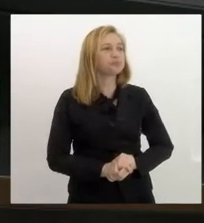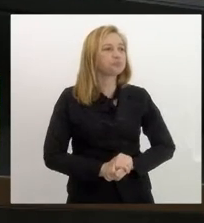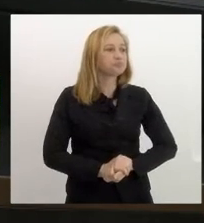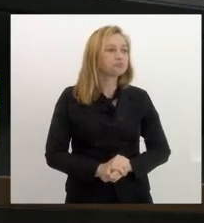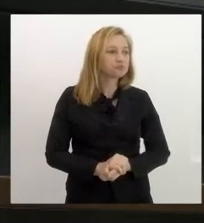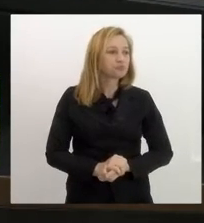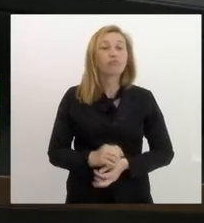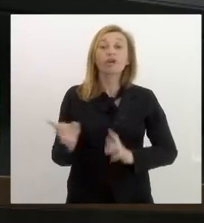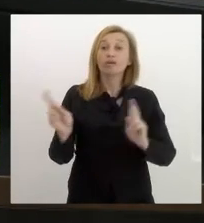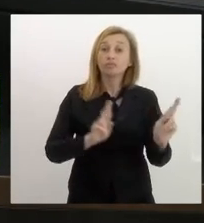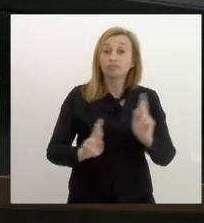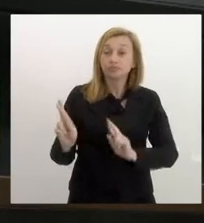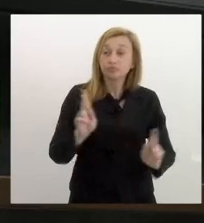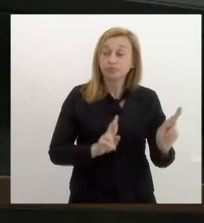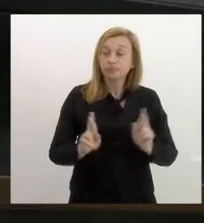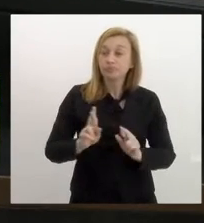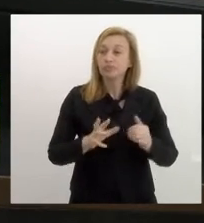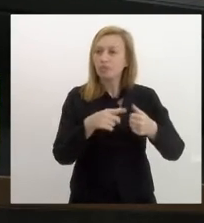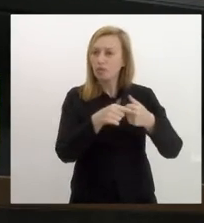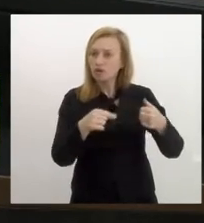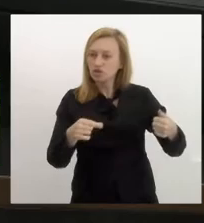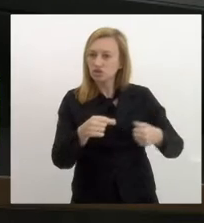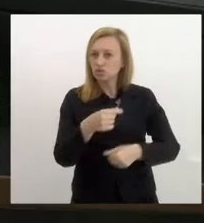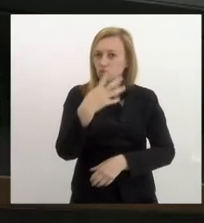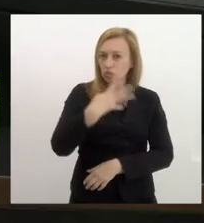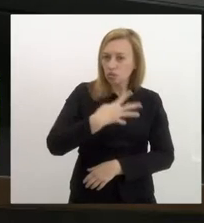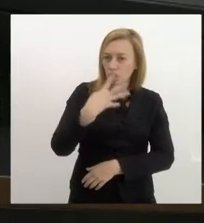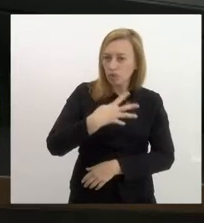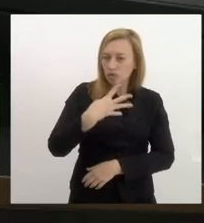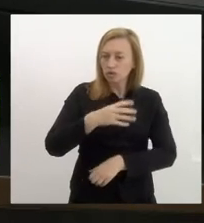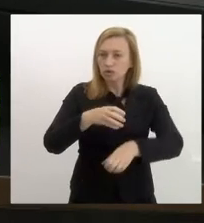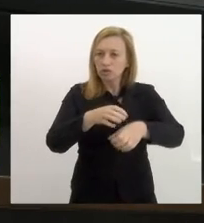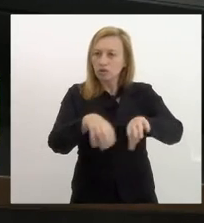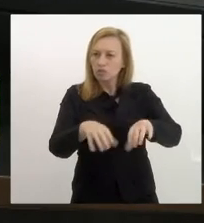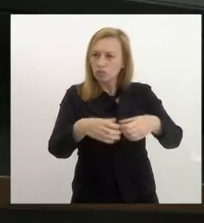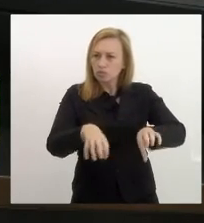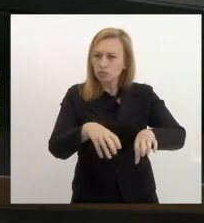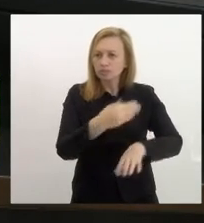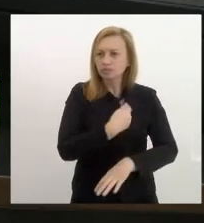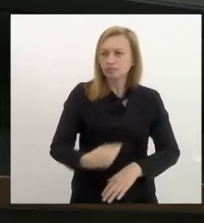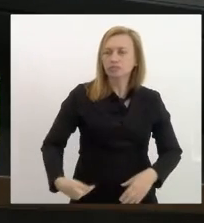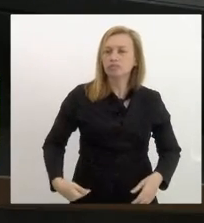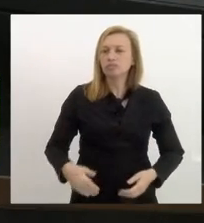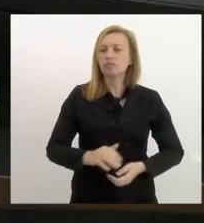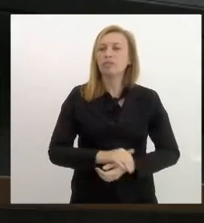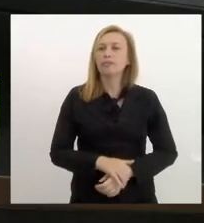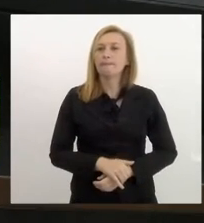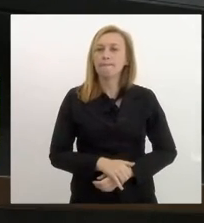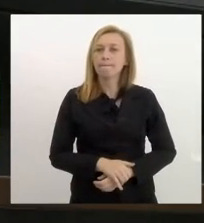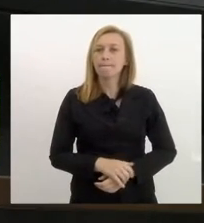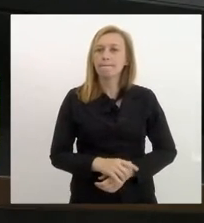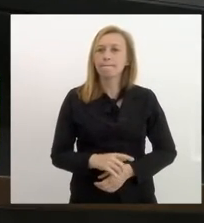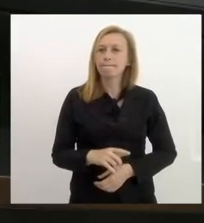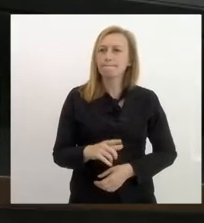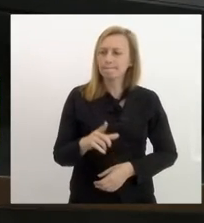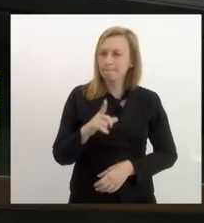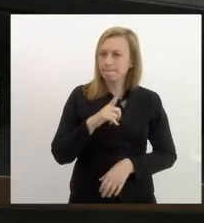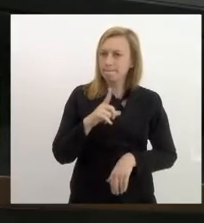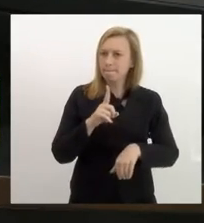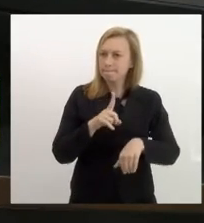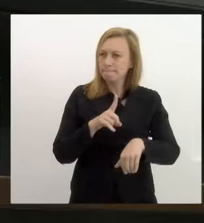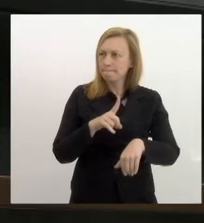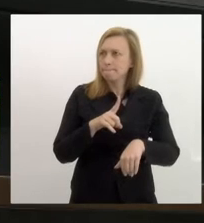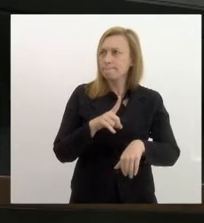com relação ao artigo 4º do concurso público existe previsão